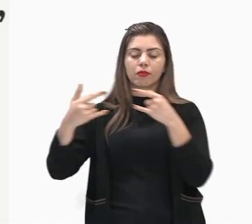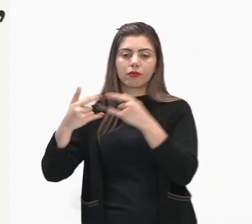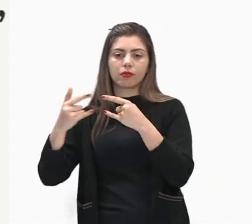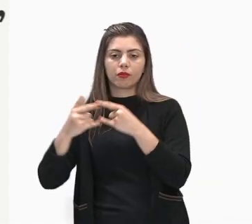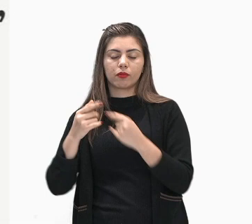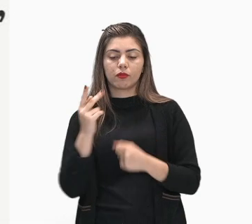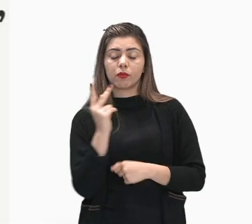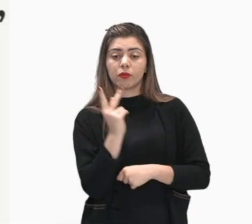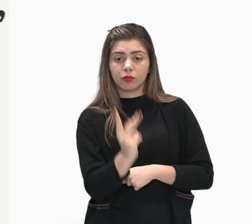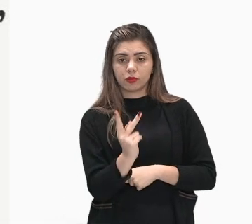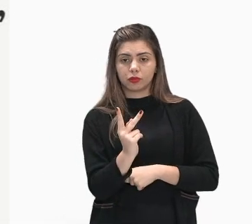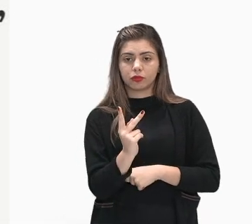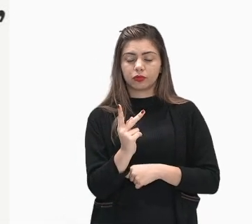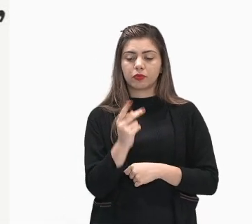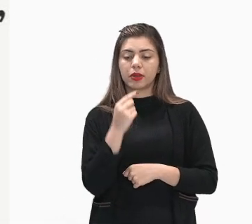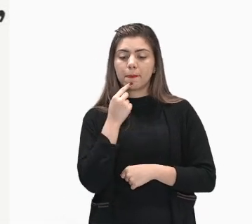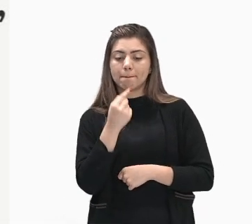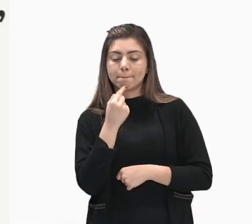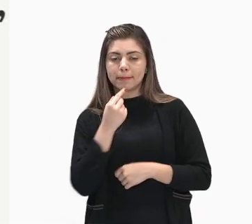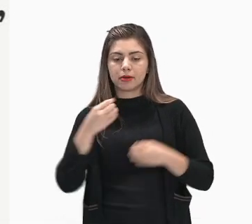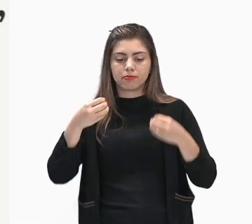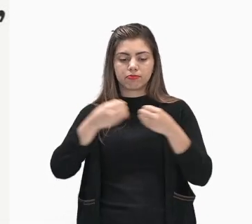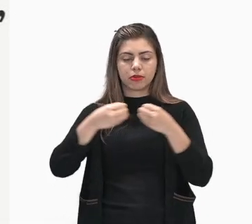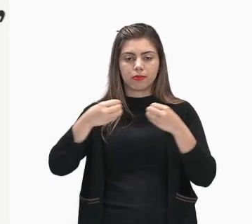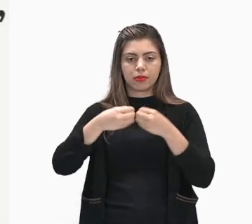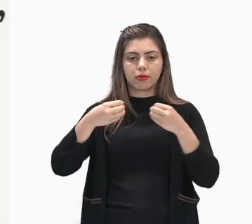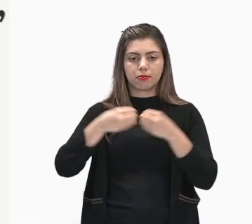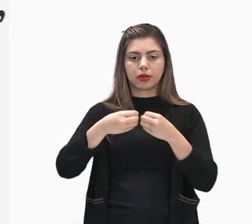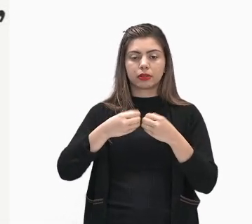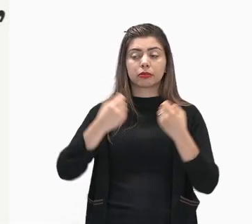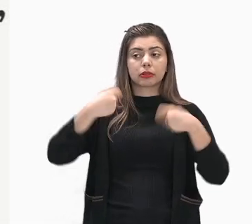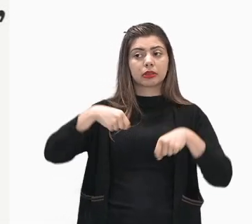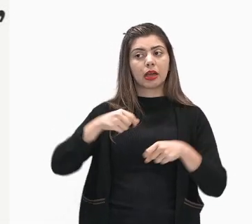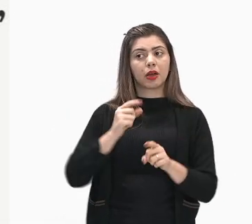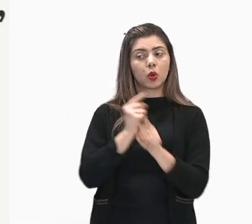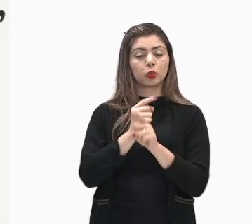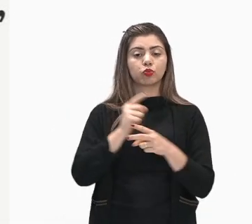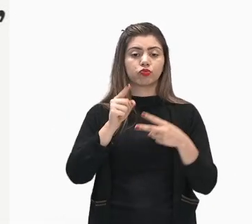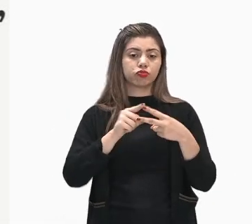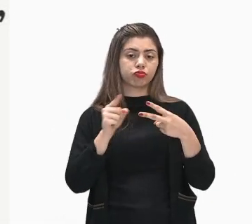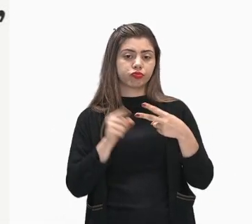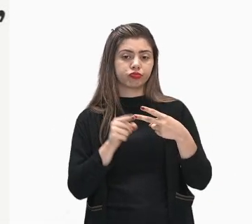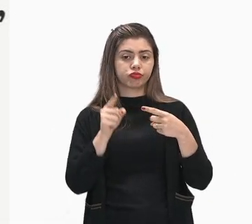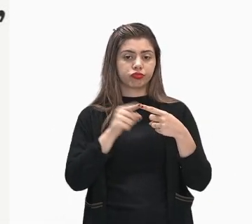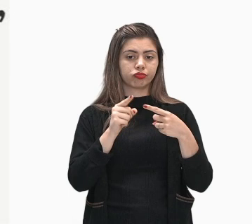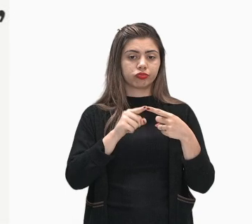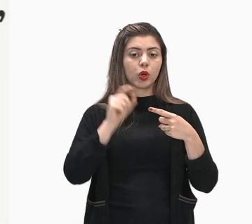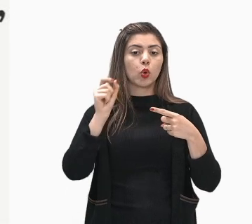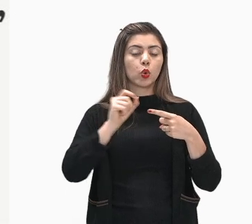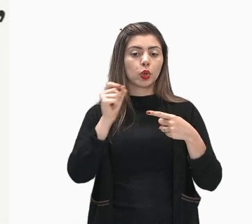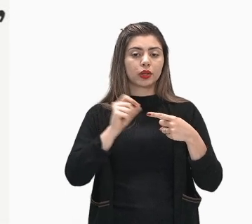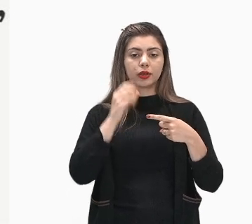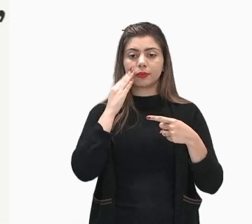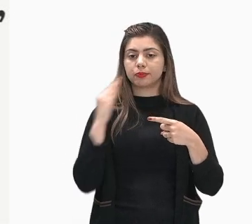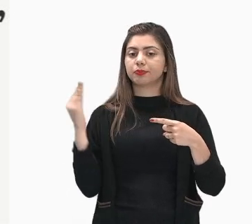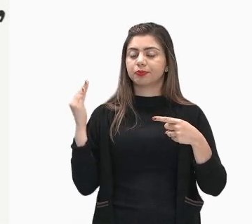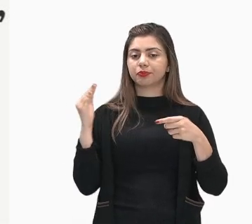é possível verificar duas situações. Uma é a situação de repulsão,